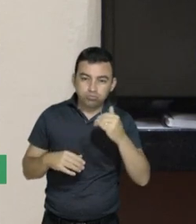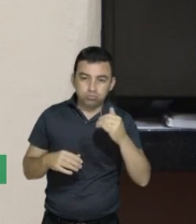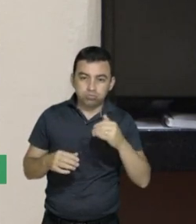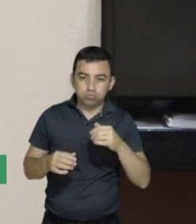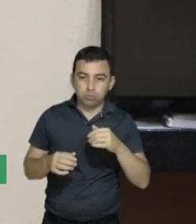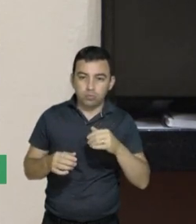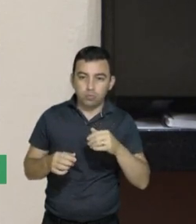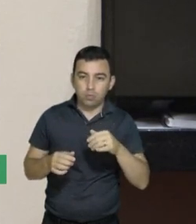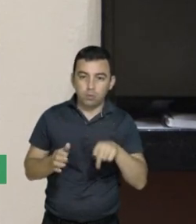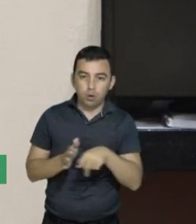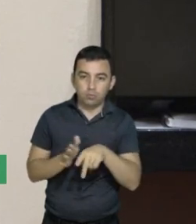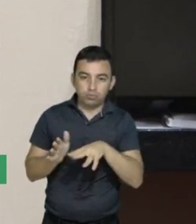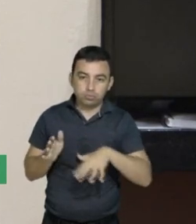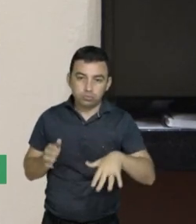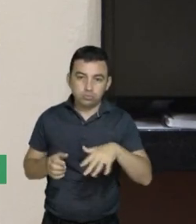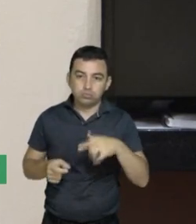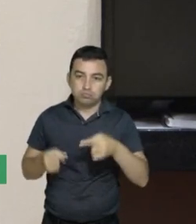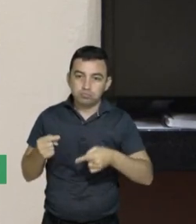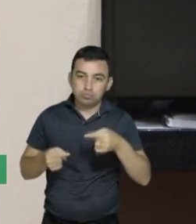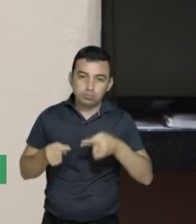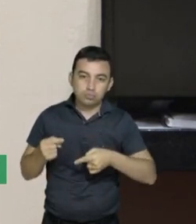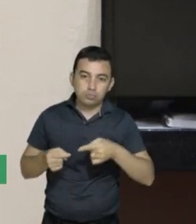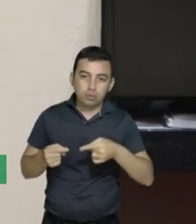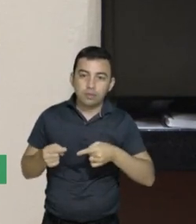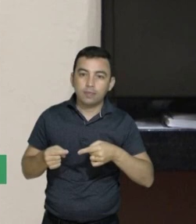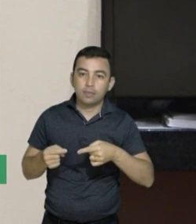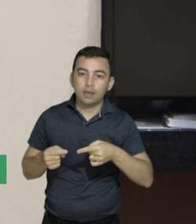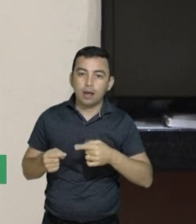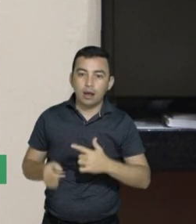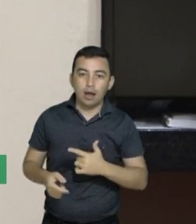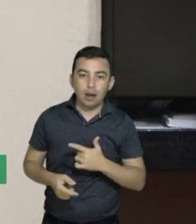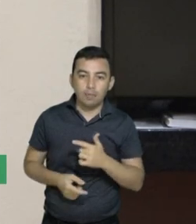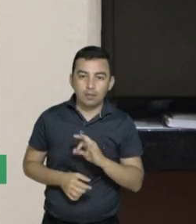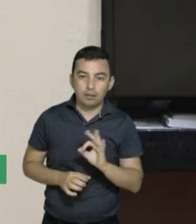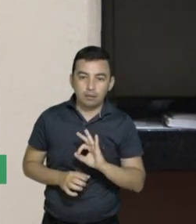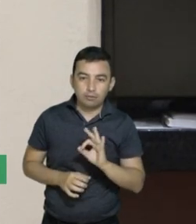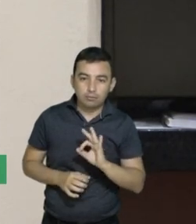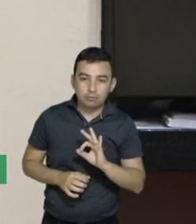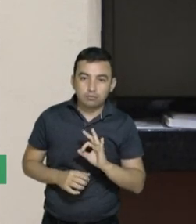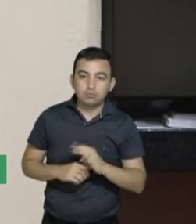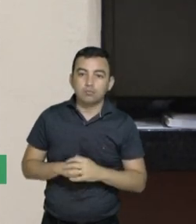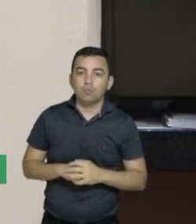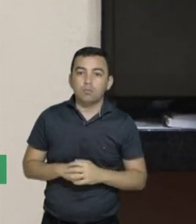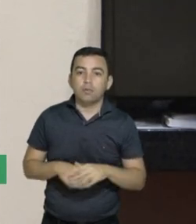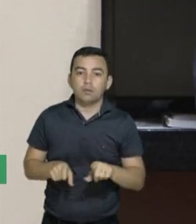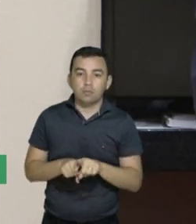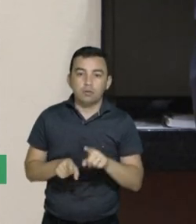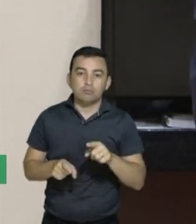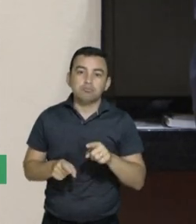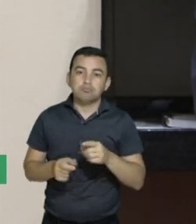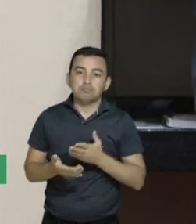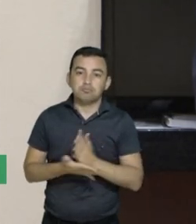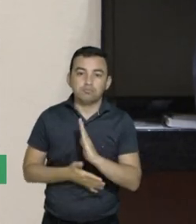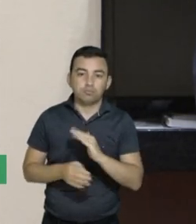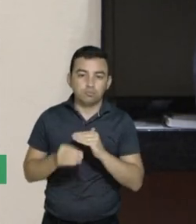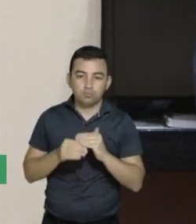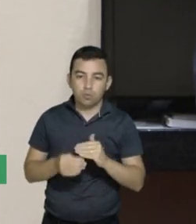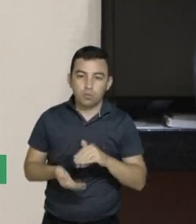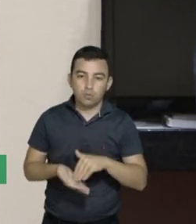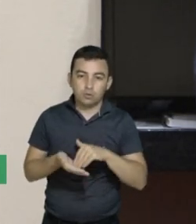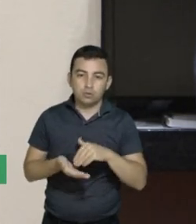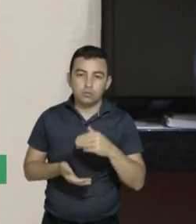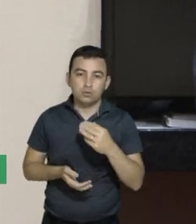em discussão não vendo Quem Queira discutir em votação deputados que aprovam permanece como se encontra aprovado por unanimidade Moção